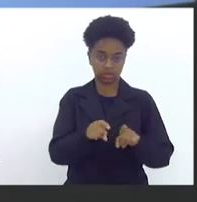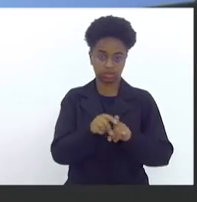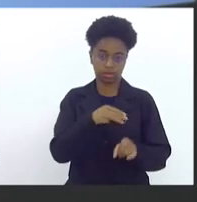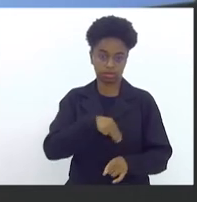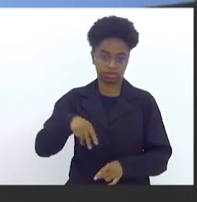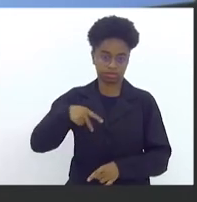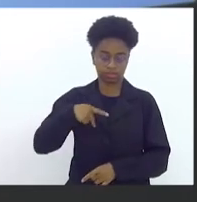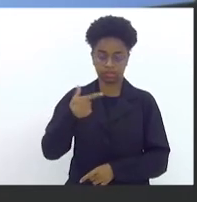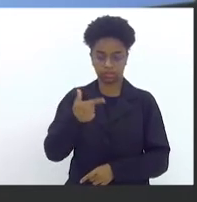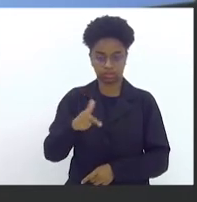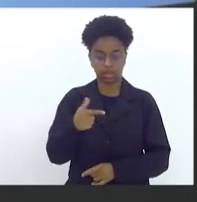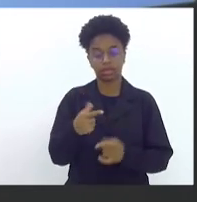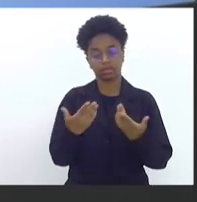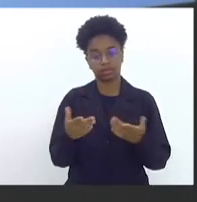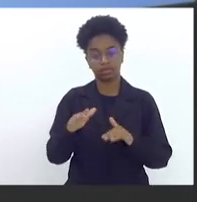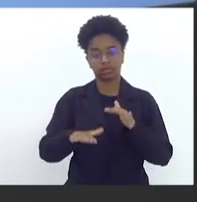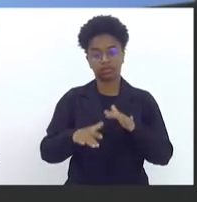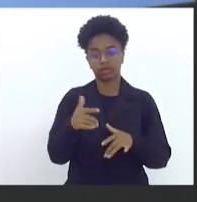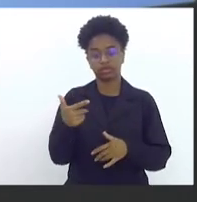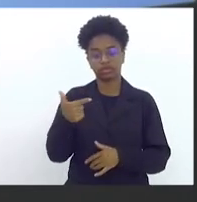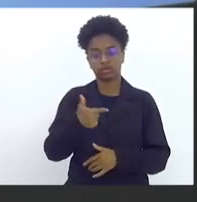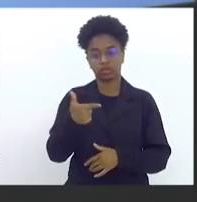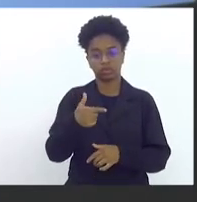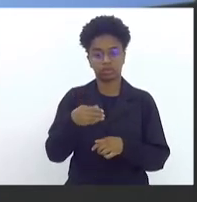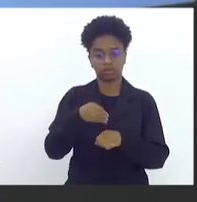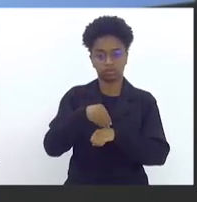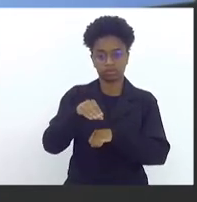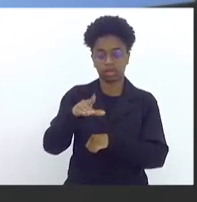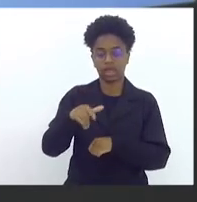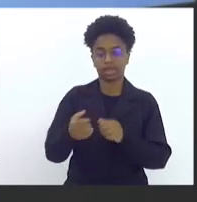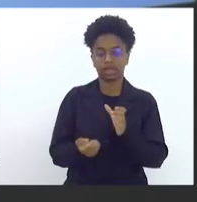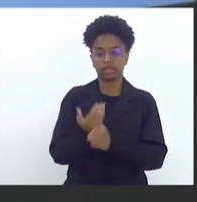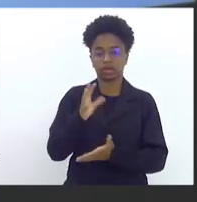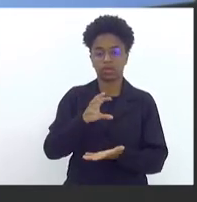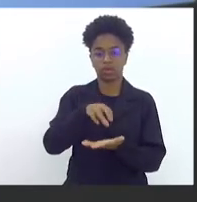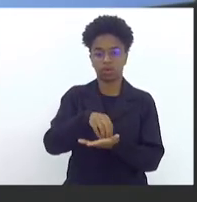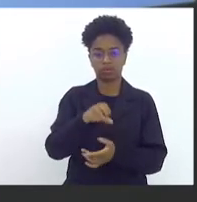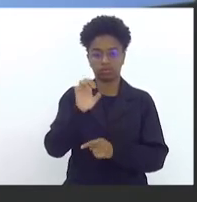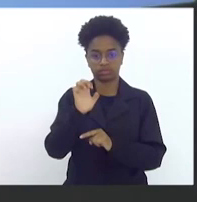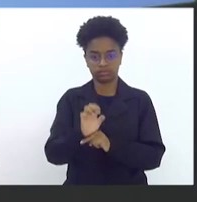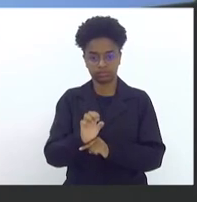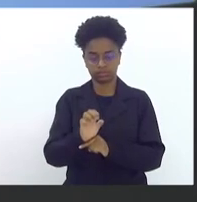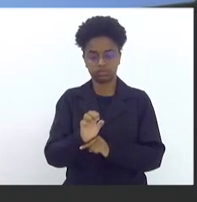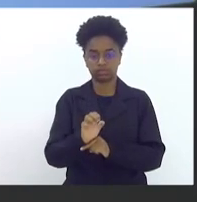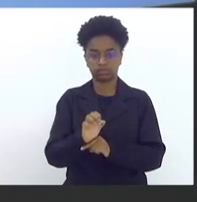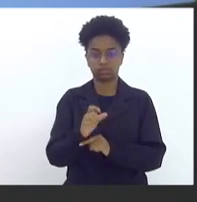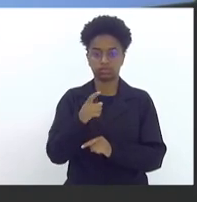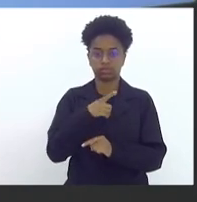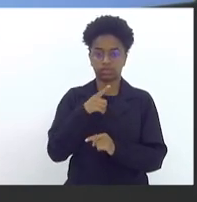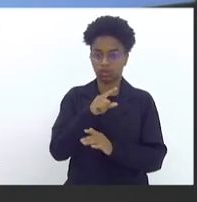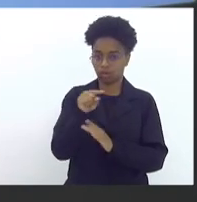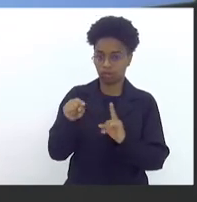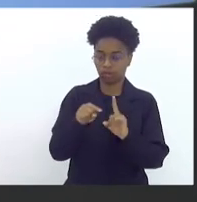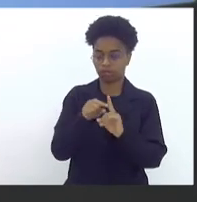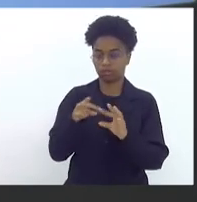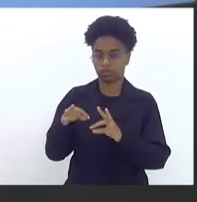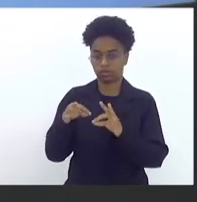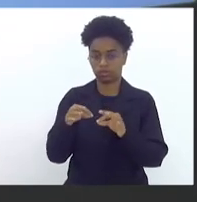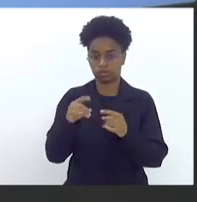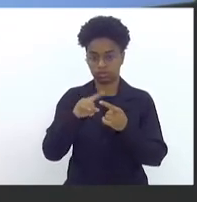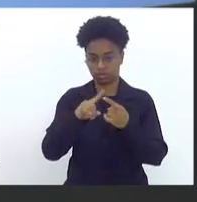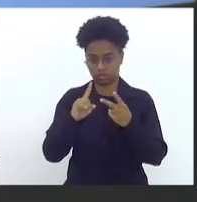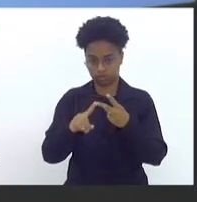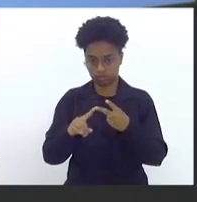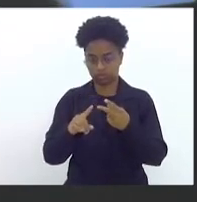a segunda sugestão seja a criação de um órgão estadual para dois objetivos primeiro é